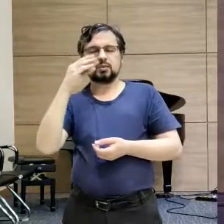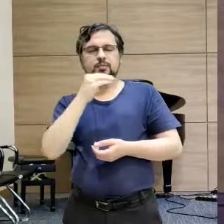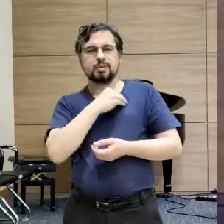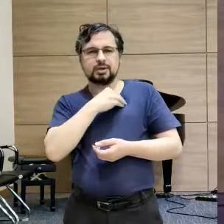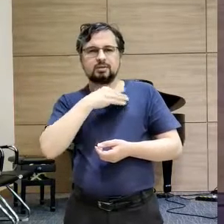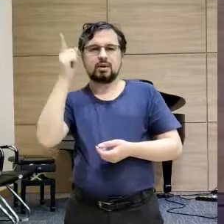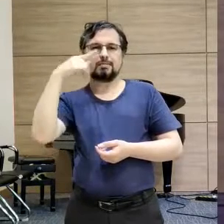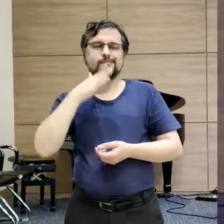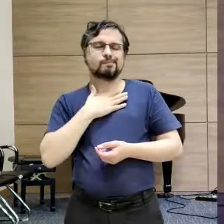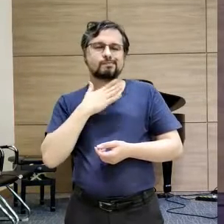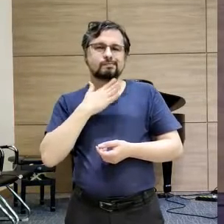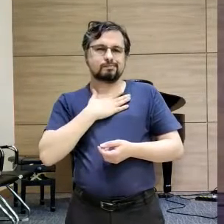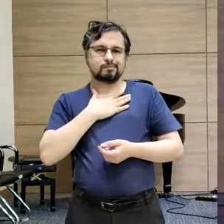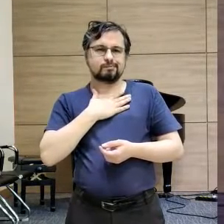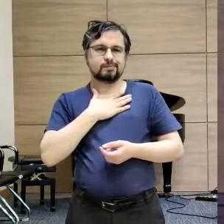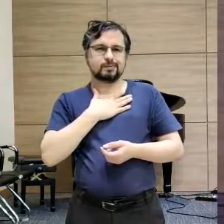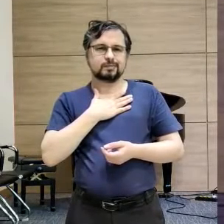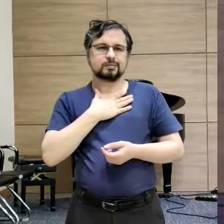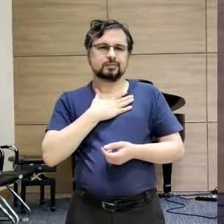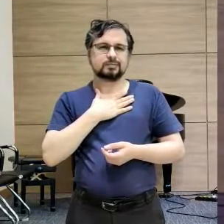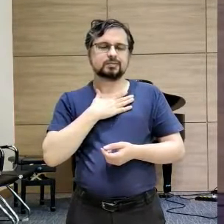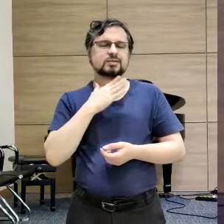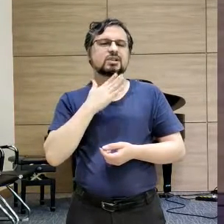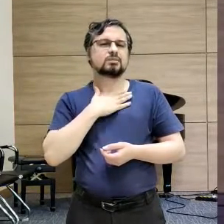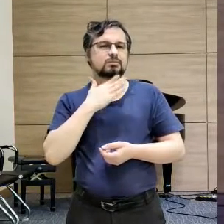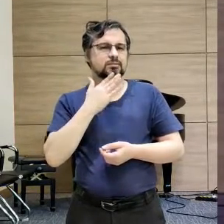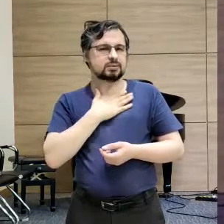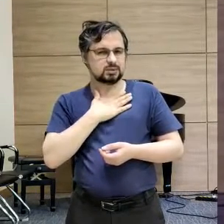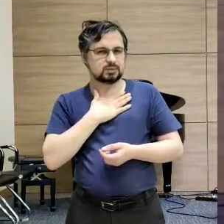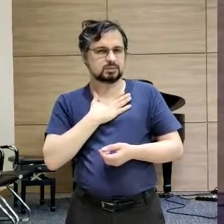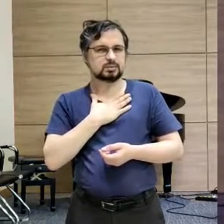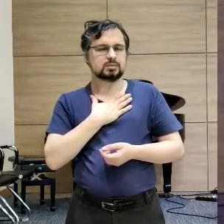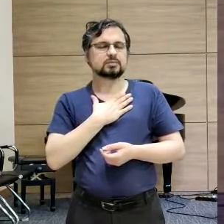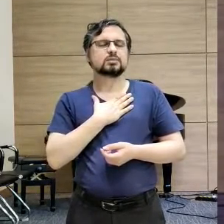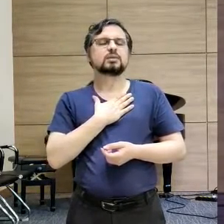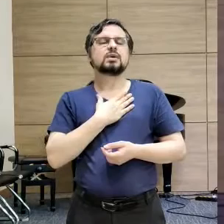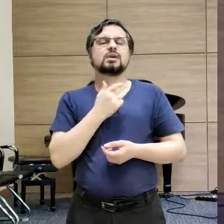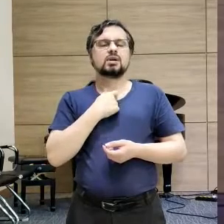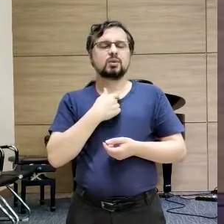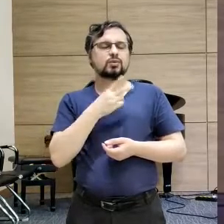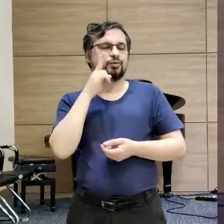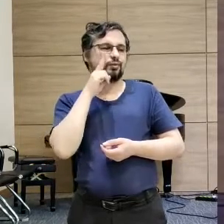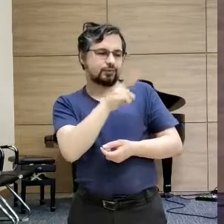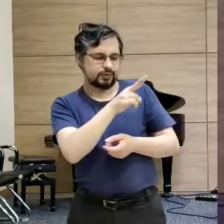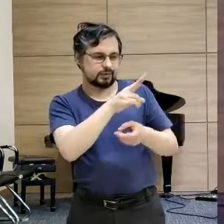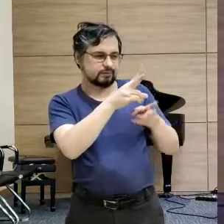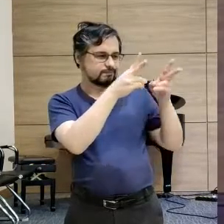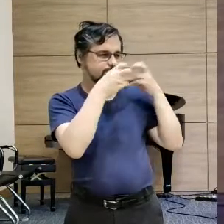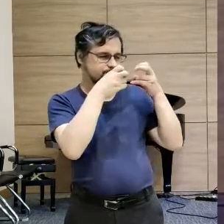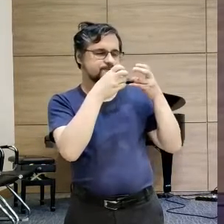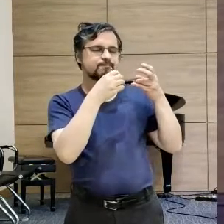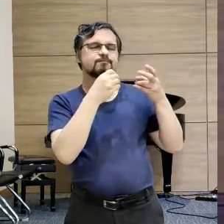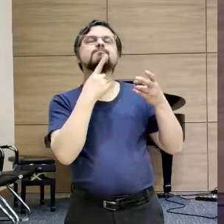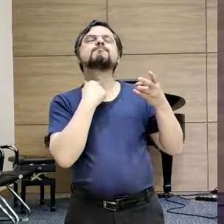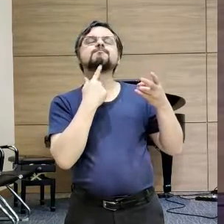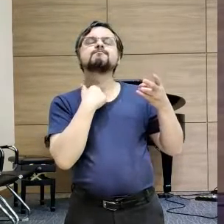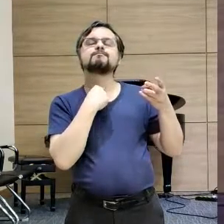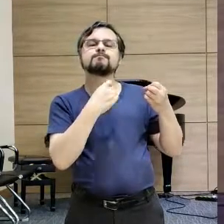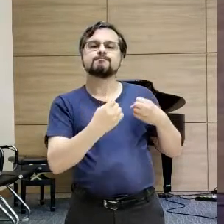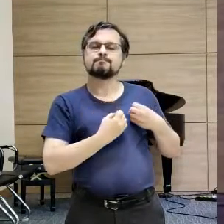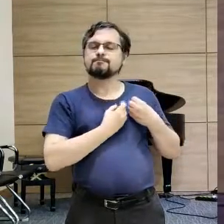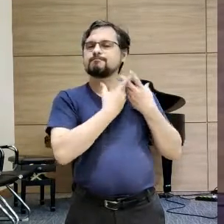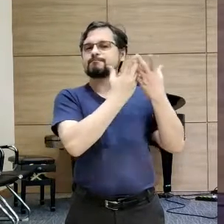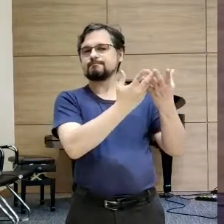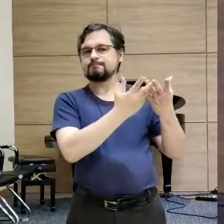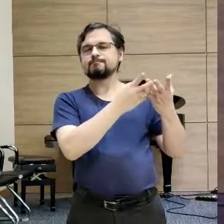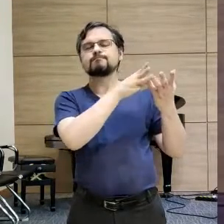meu. É meu. Eu vi, eu nutri a cobiça, eu gerei o pecado... E